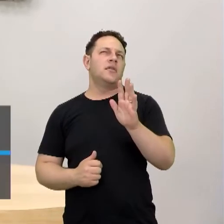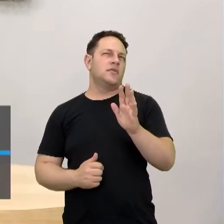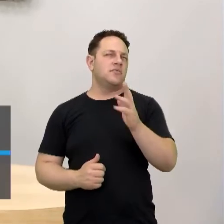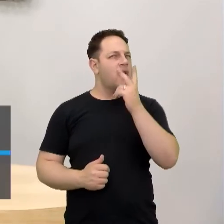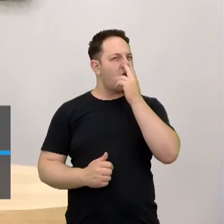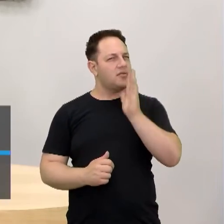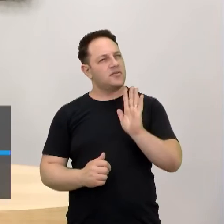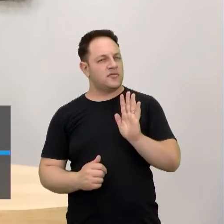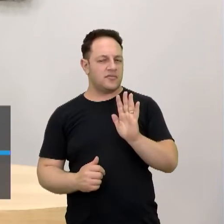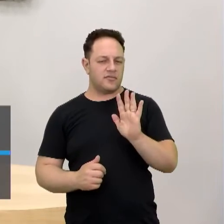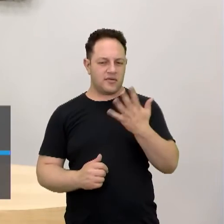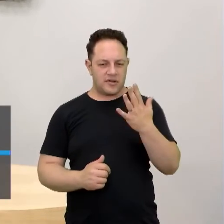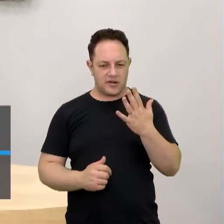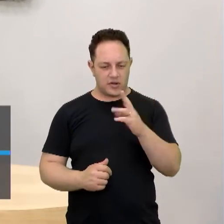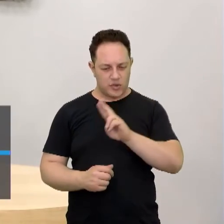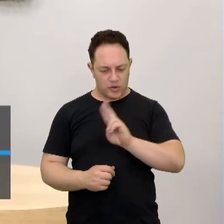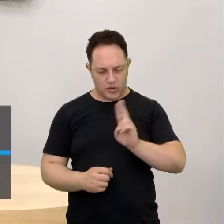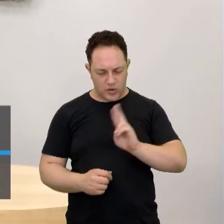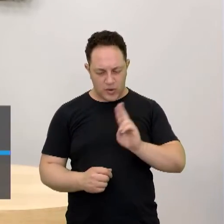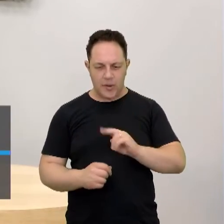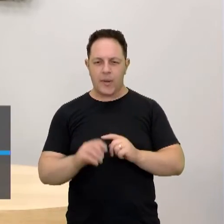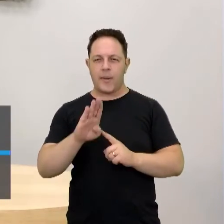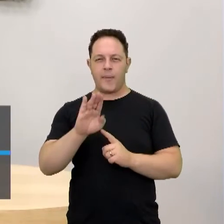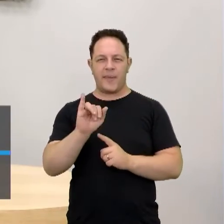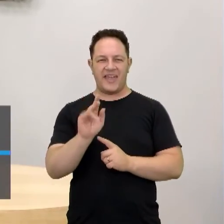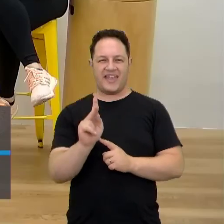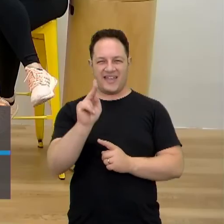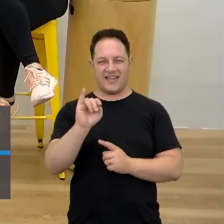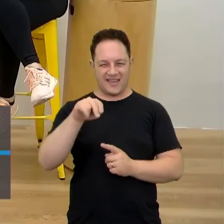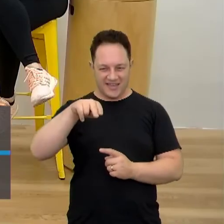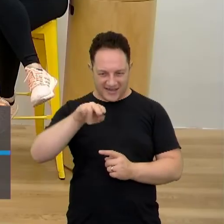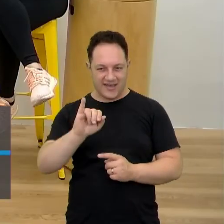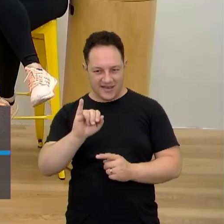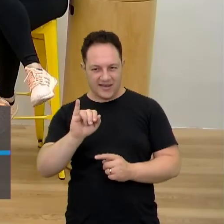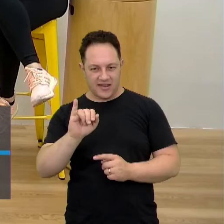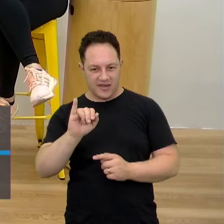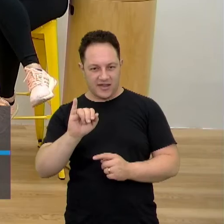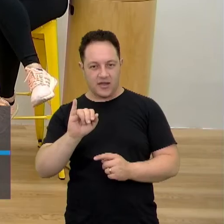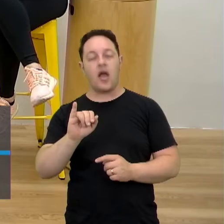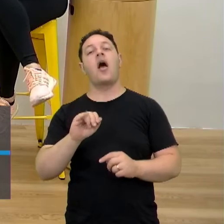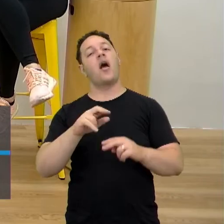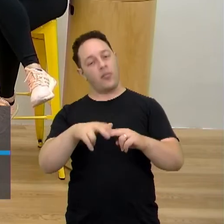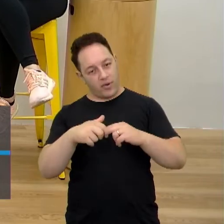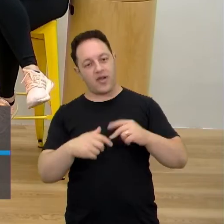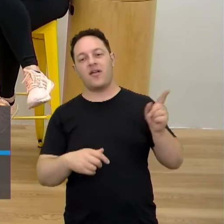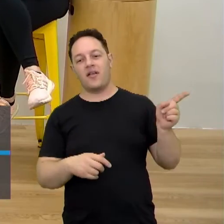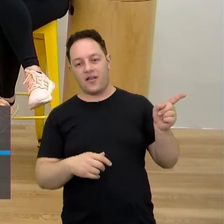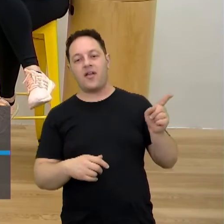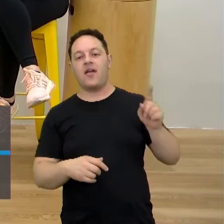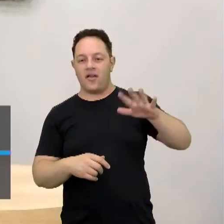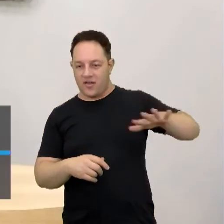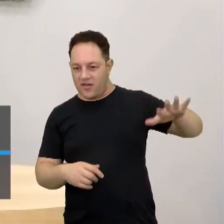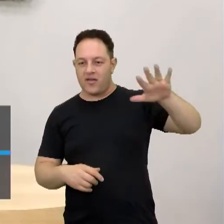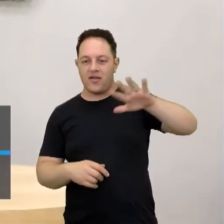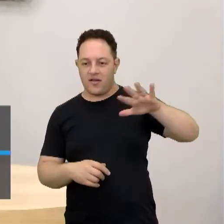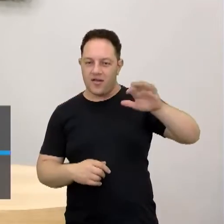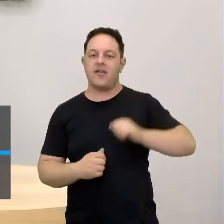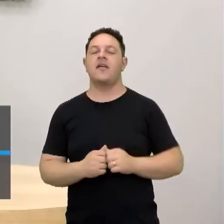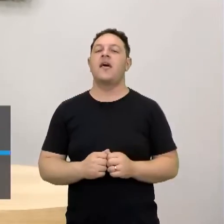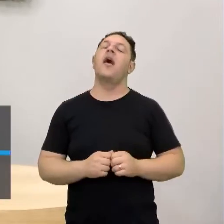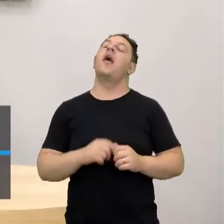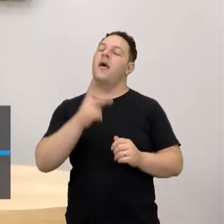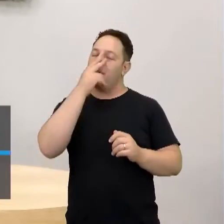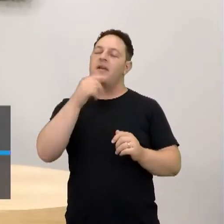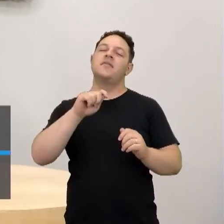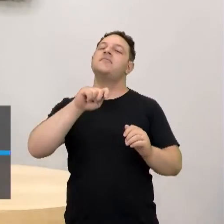engano, né, esse nome Bikini foi daí? Foi daí. Biquíni, foi dessa ilha aí, e aí se